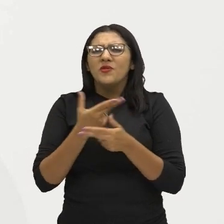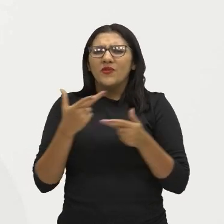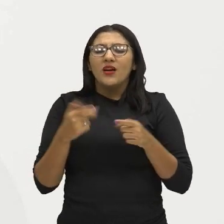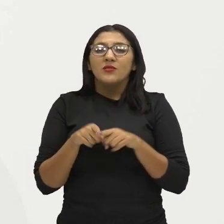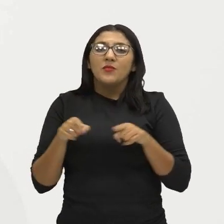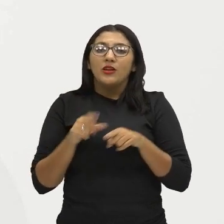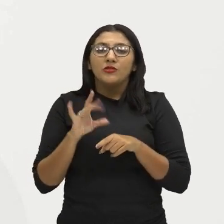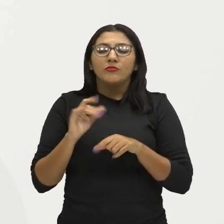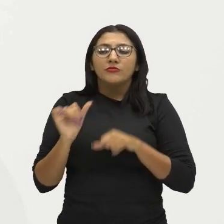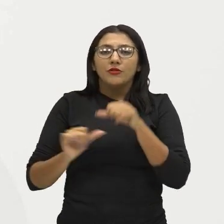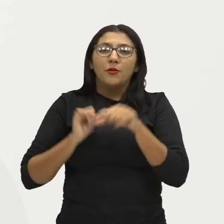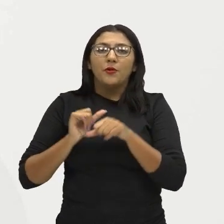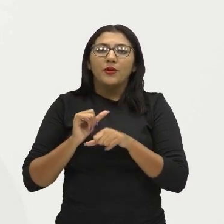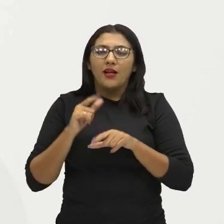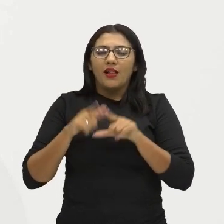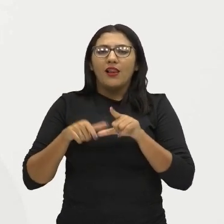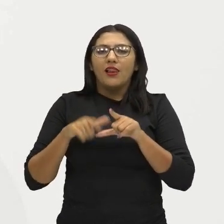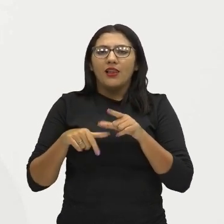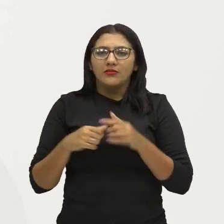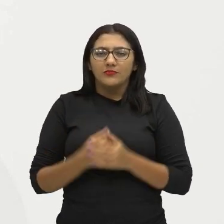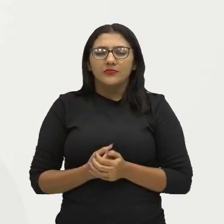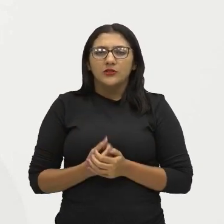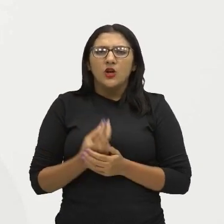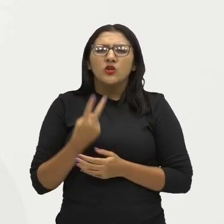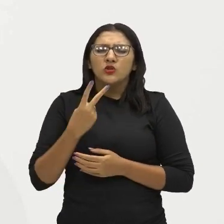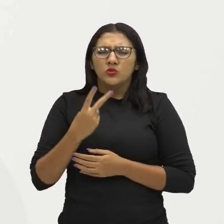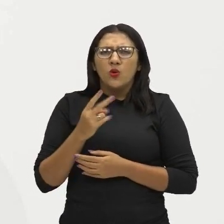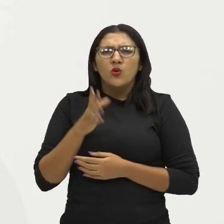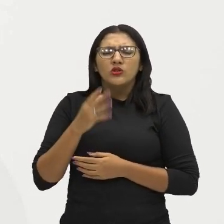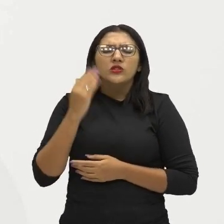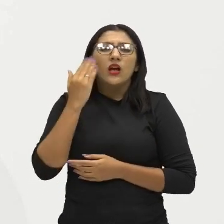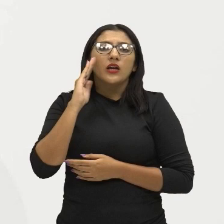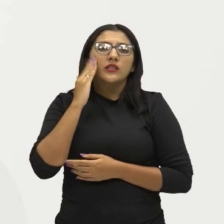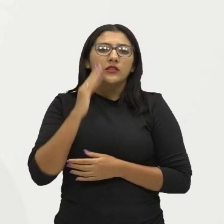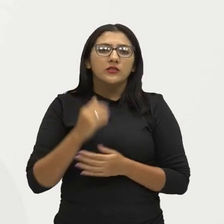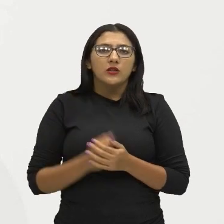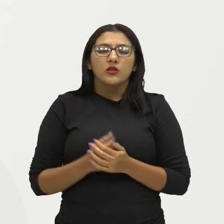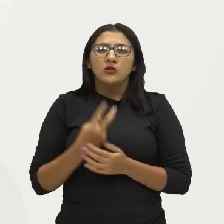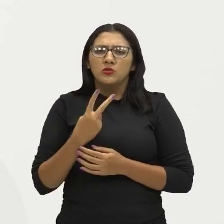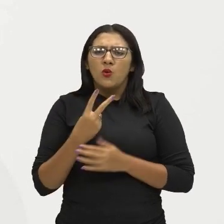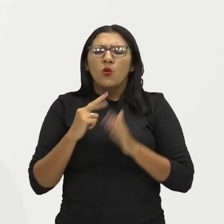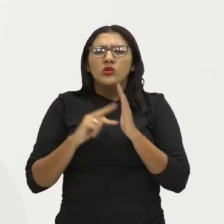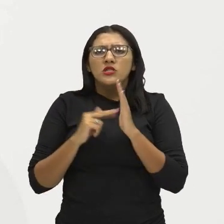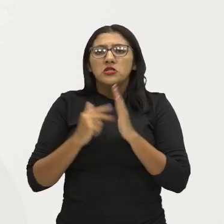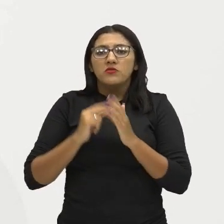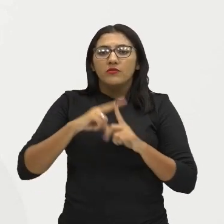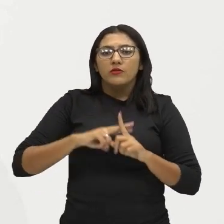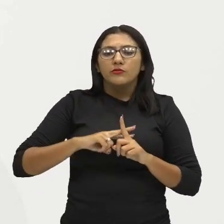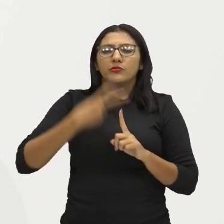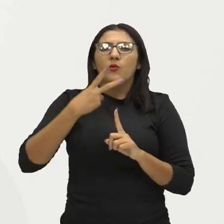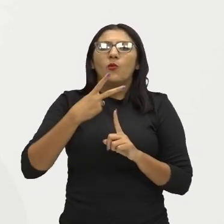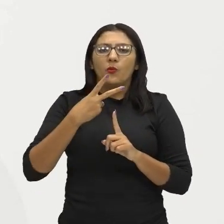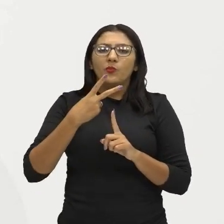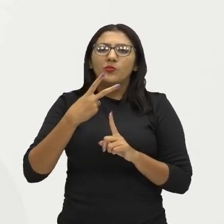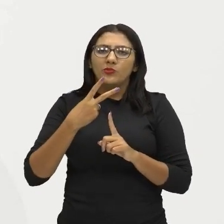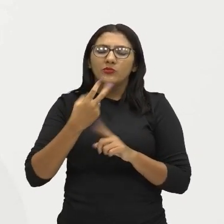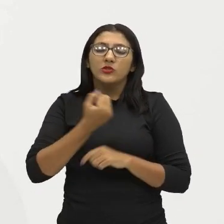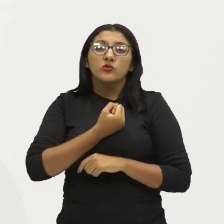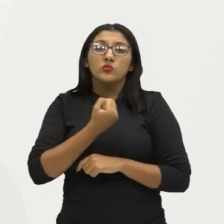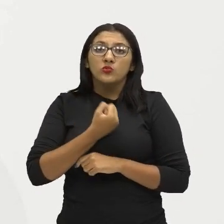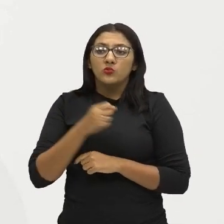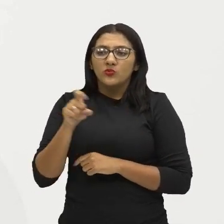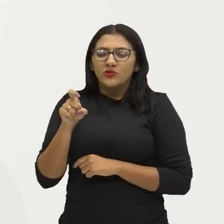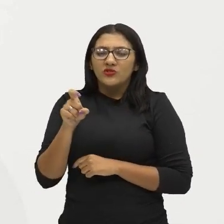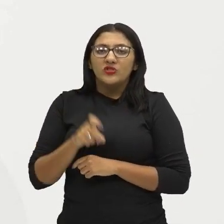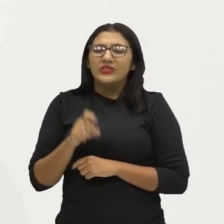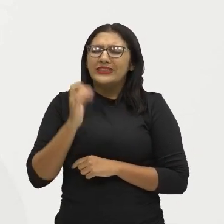eu troco pela letra. O 2 eu sei, por quê? 2 significa o dobro. Dobro de quem? Do número X,